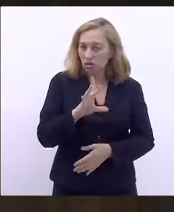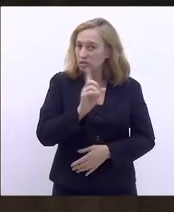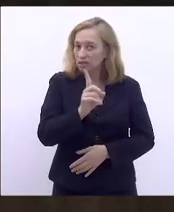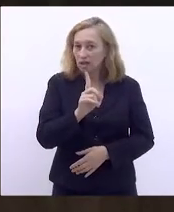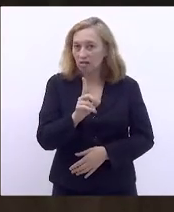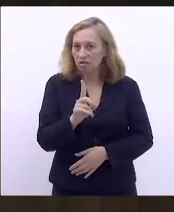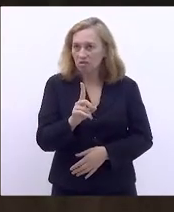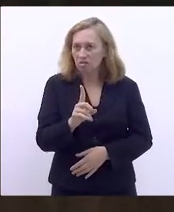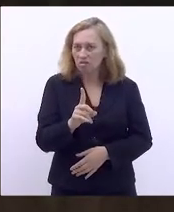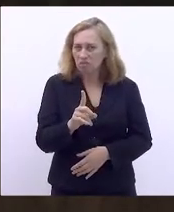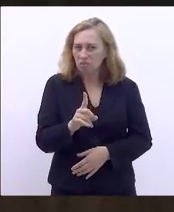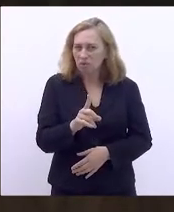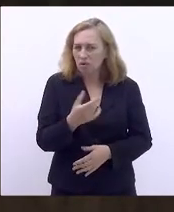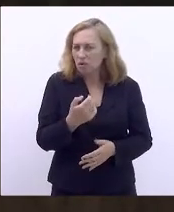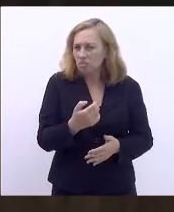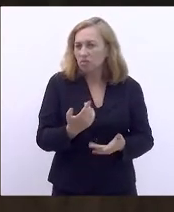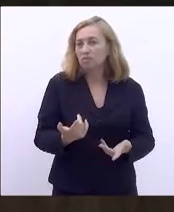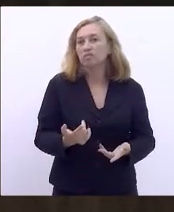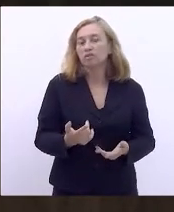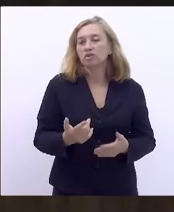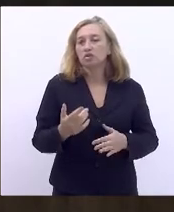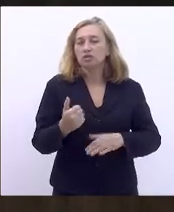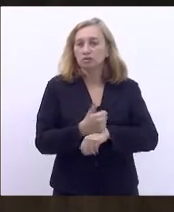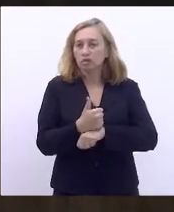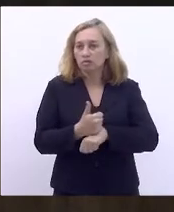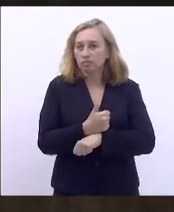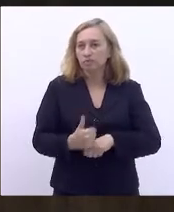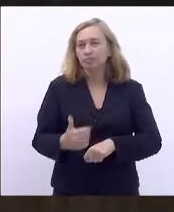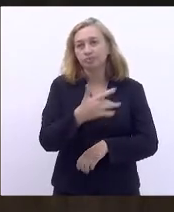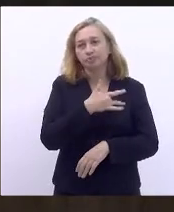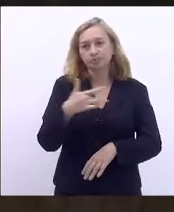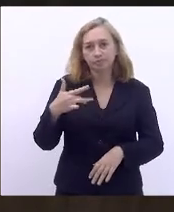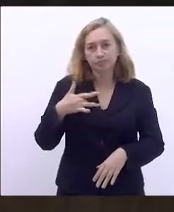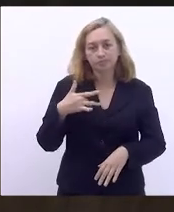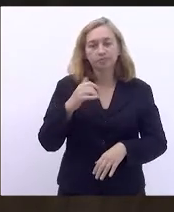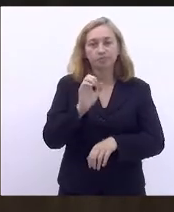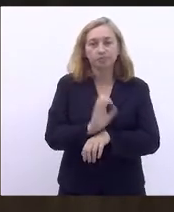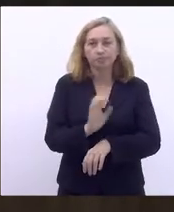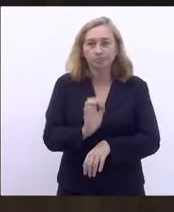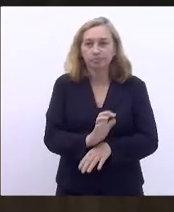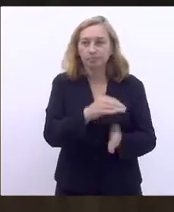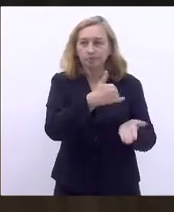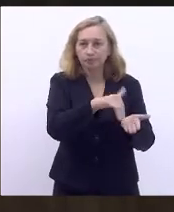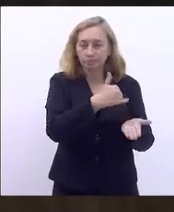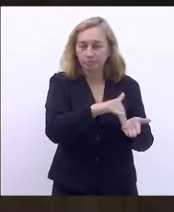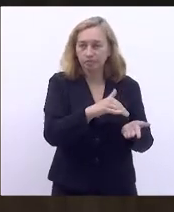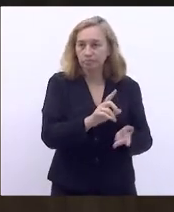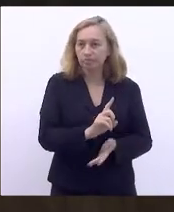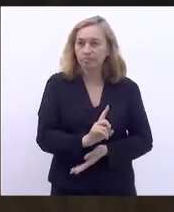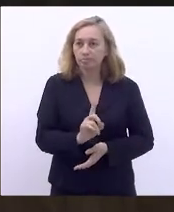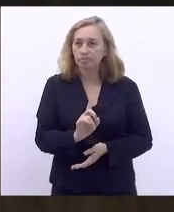apenas uma luta corporativa de profissionais da saúde do Estado, da Secretaria de Estado de Saúde e do IESERJ,